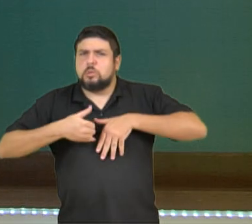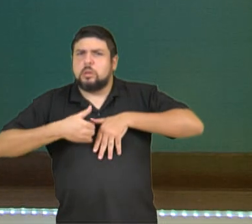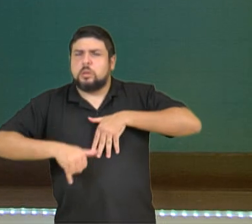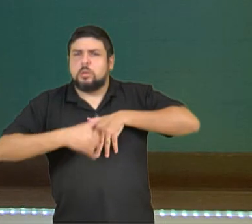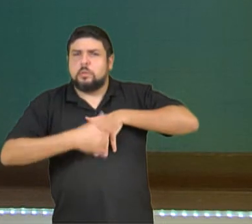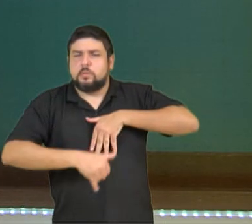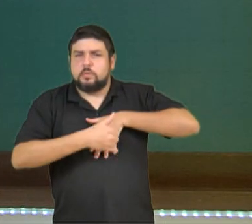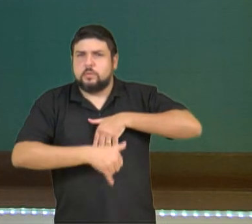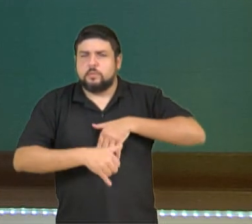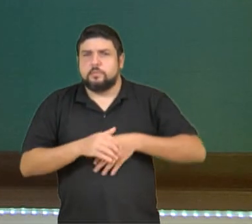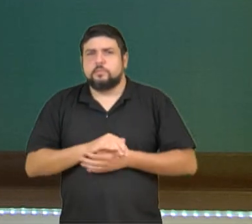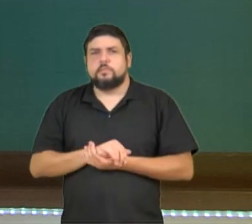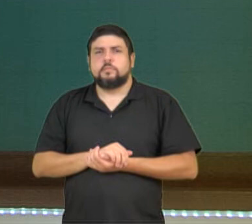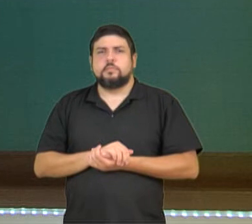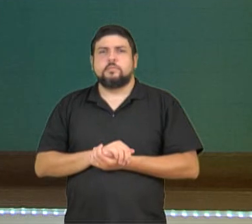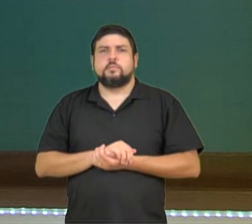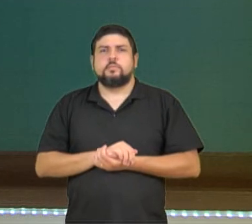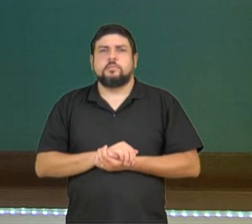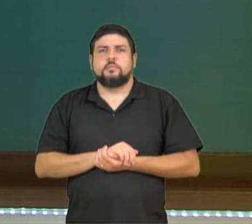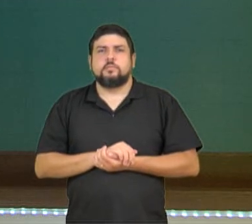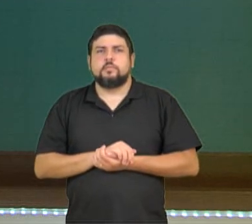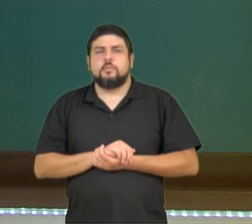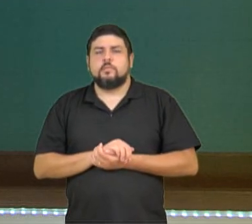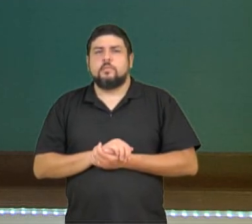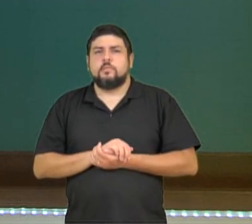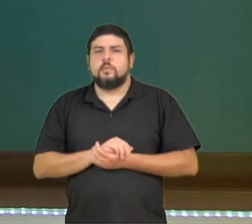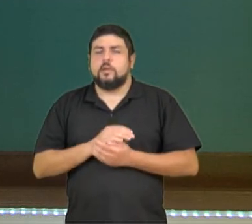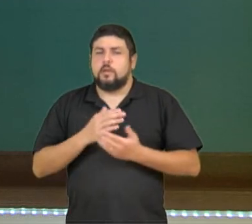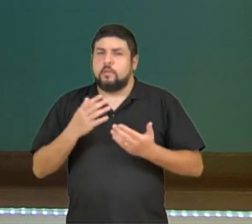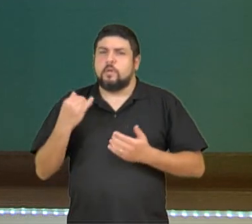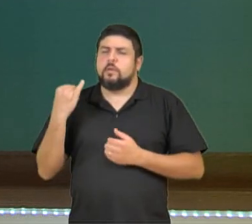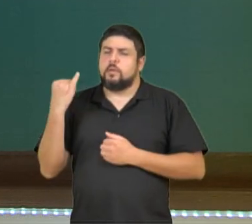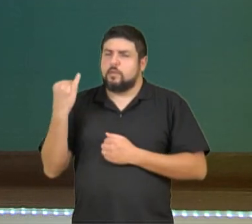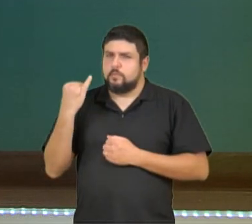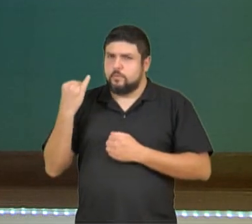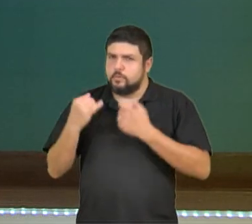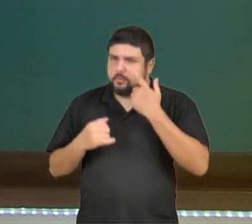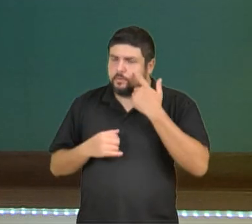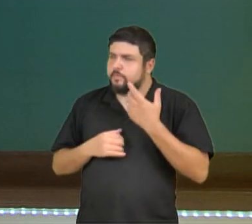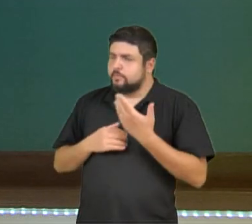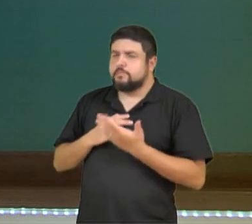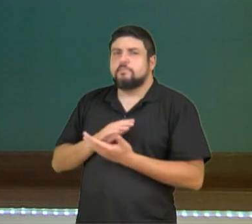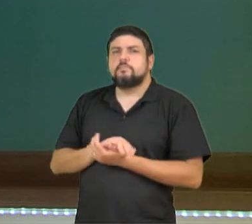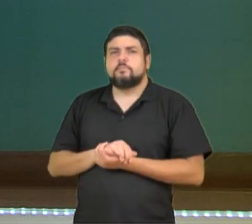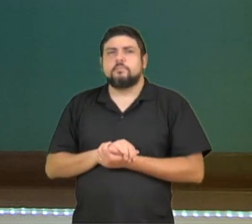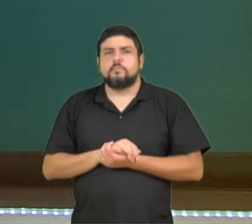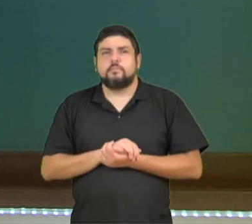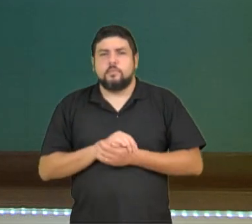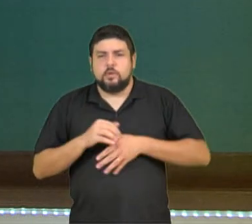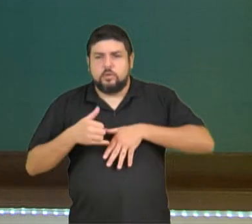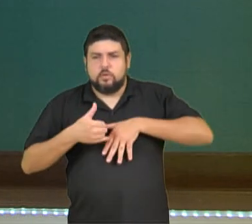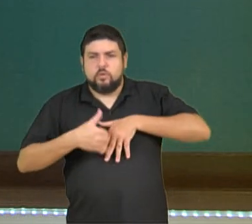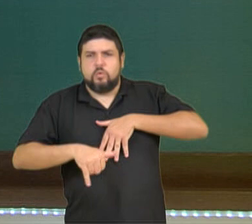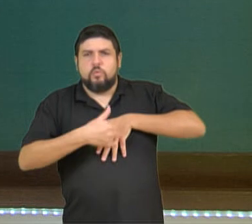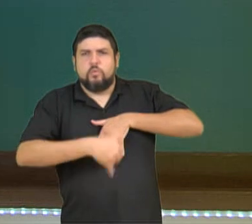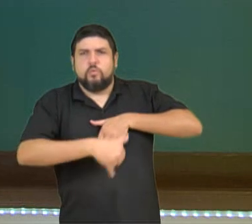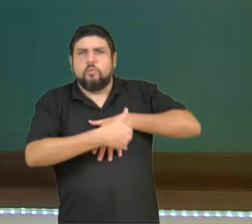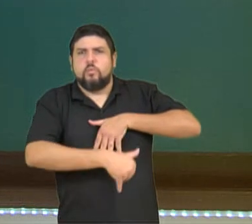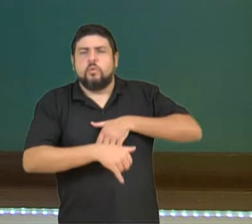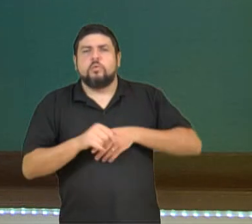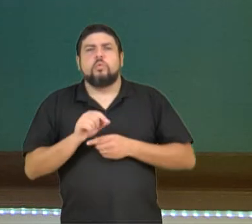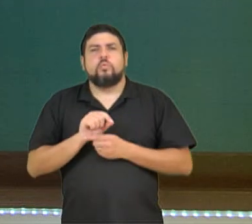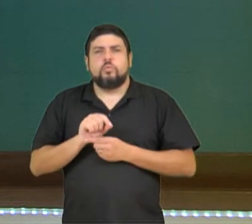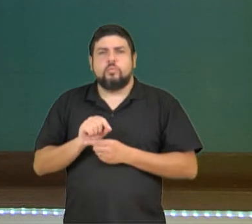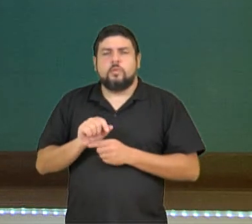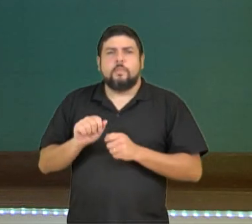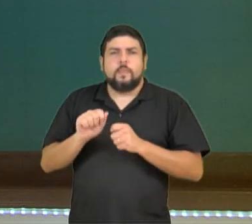Então, vamos começar falando sobre a importância dele. O sistema linfático, ele atua na drenagem de